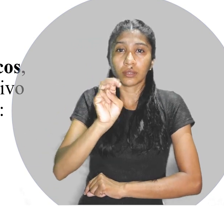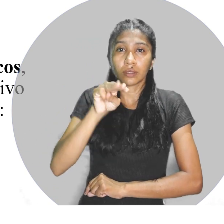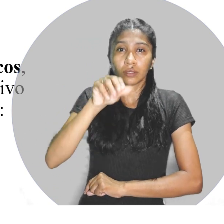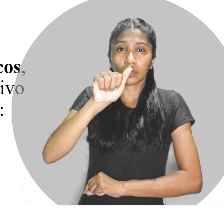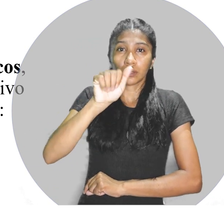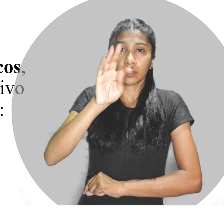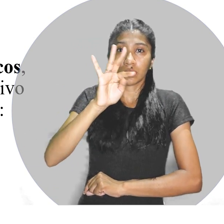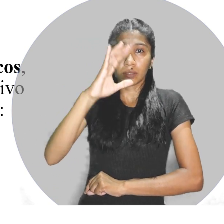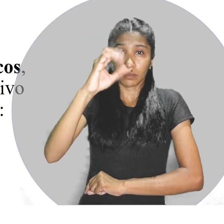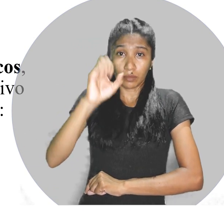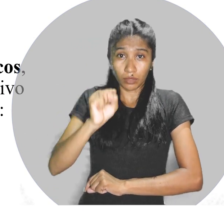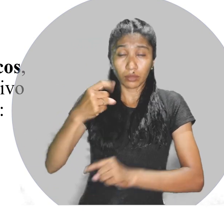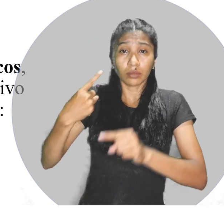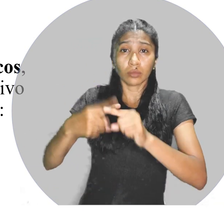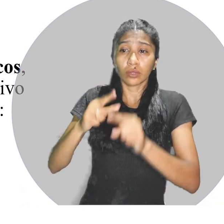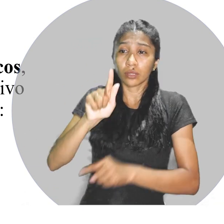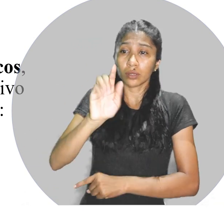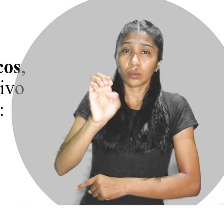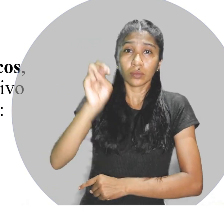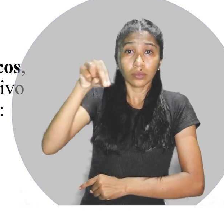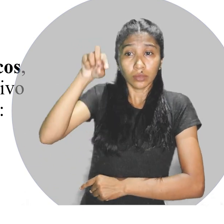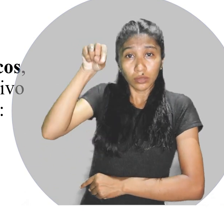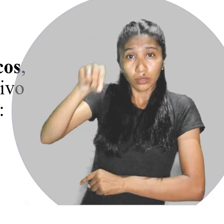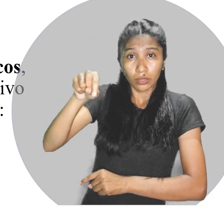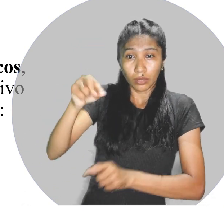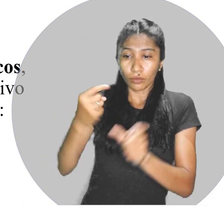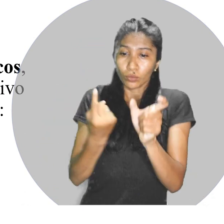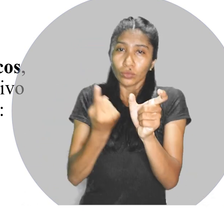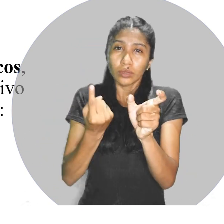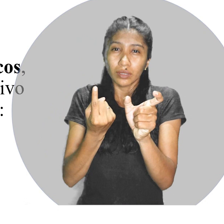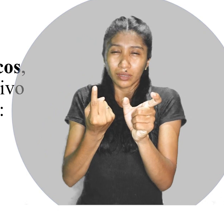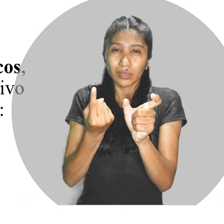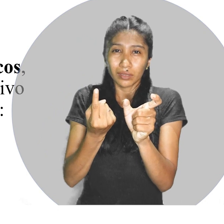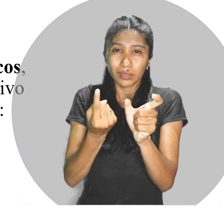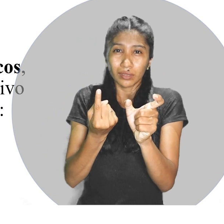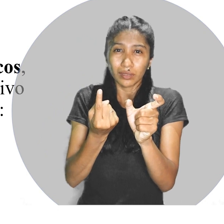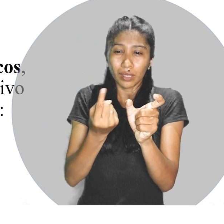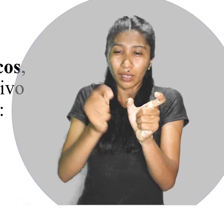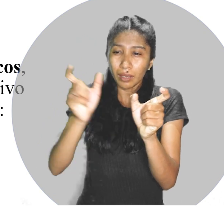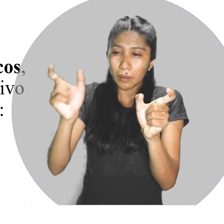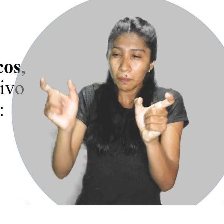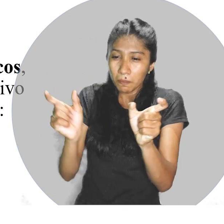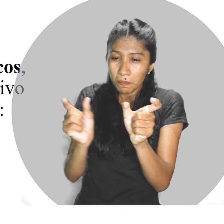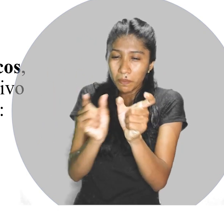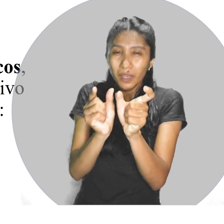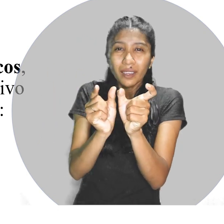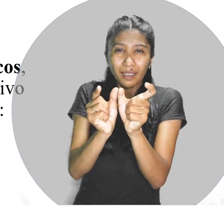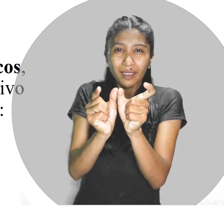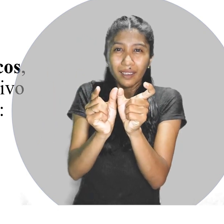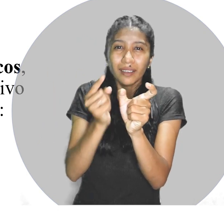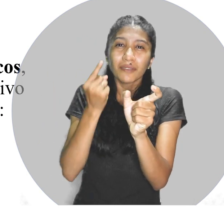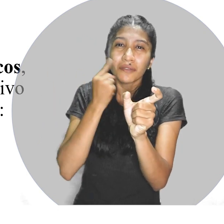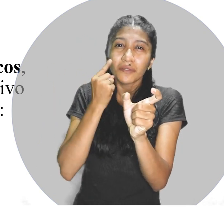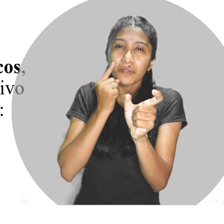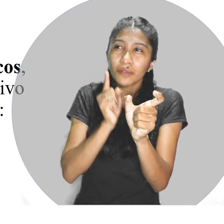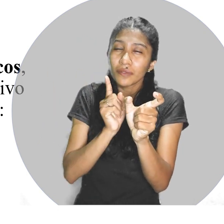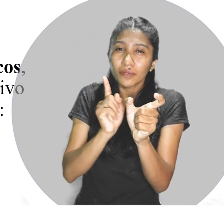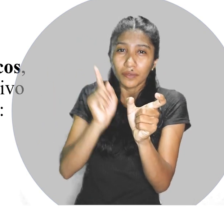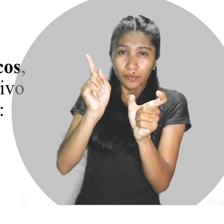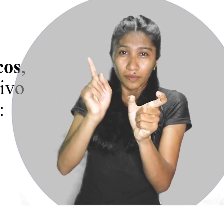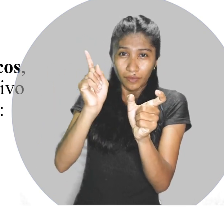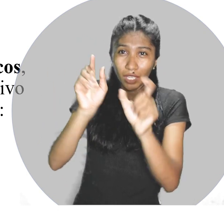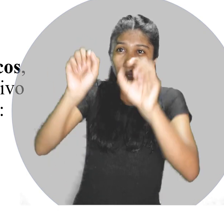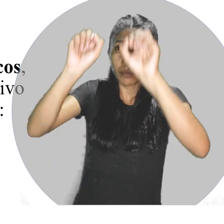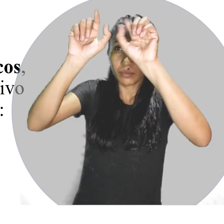chamados porque o seu nominativo singular termina com o som de sigma, esta letra que aparece aqui